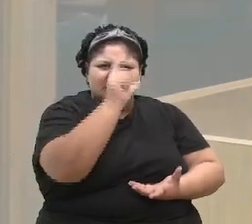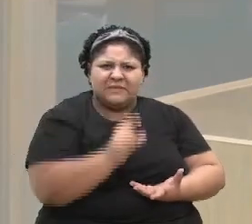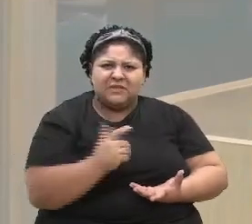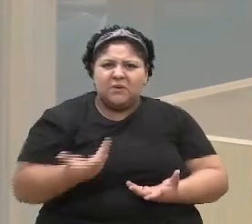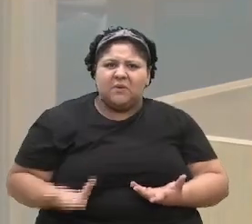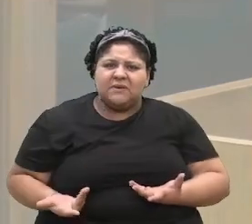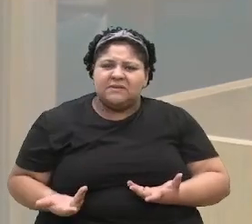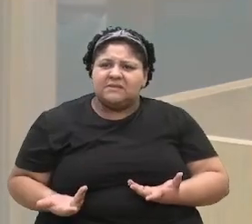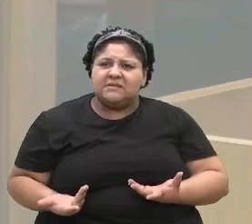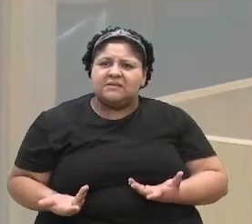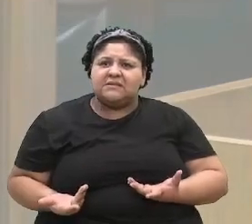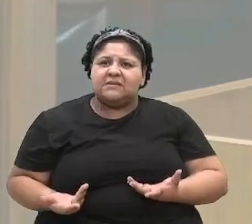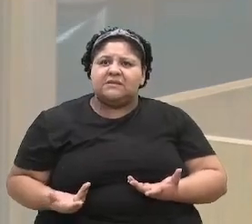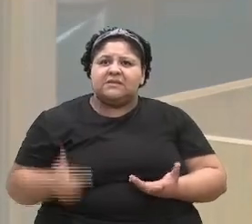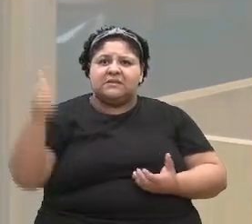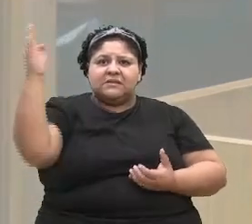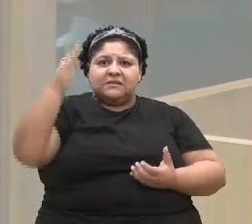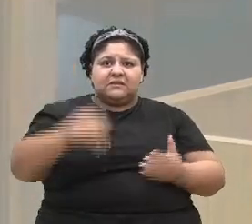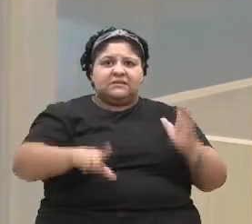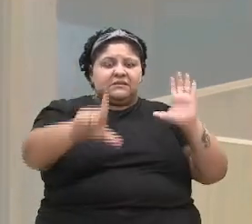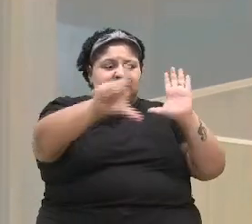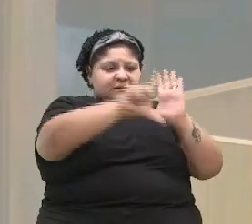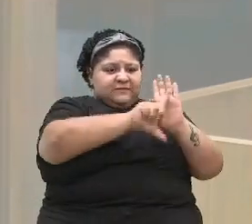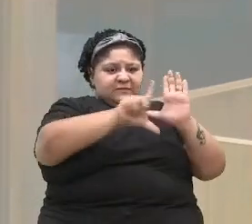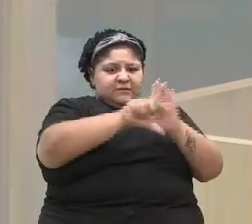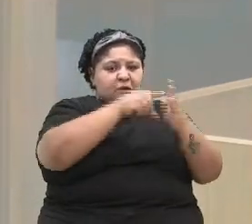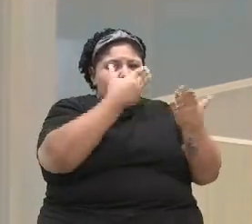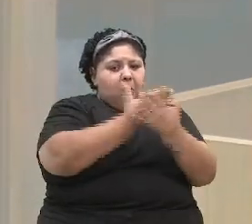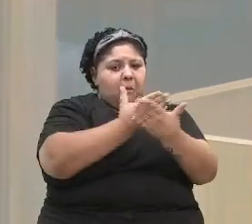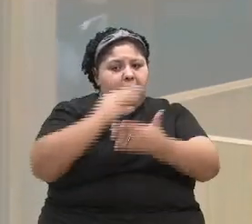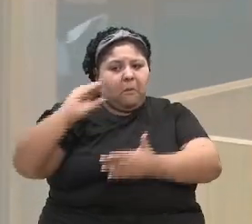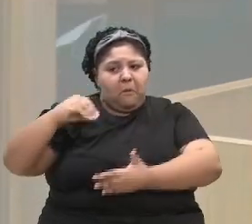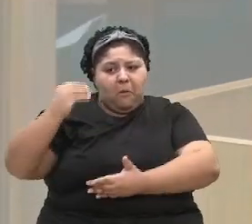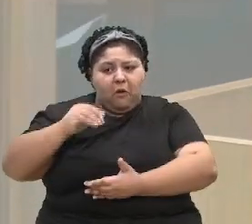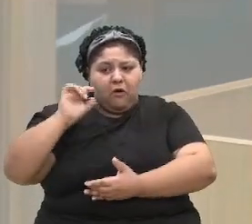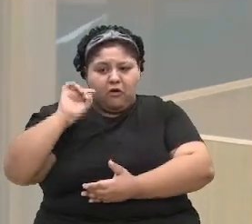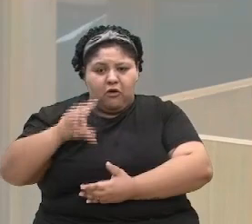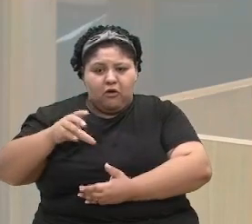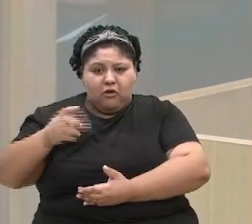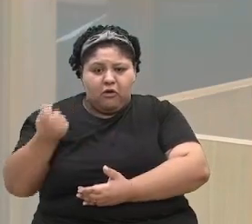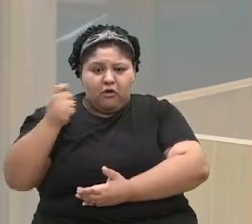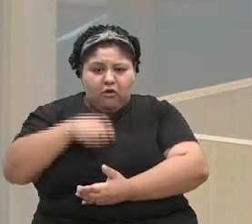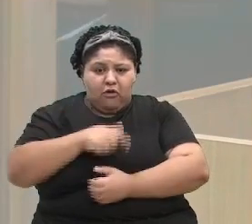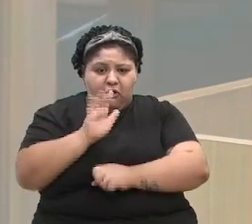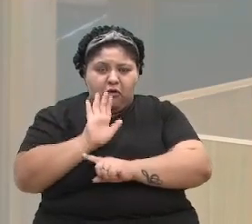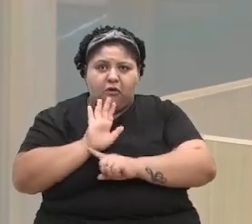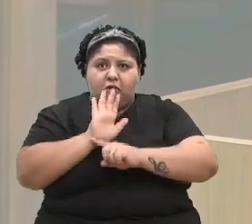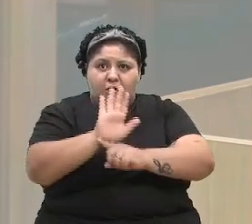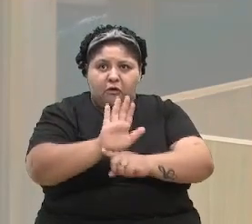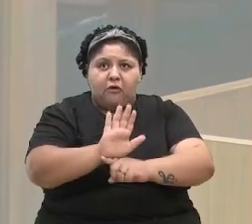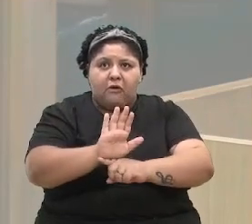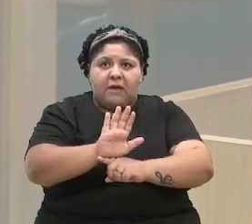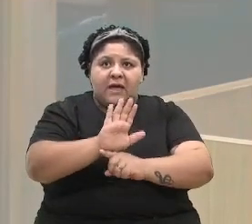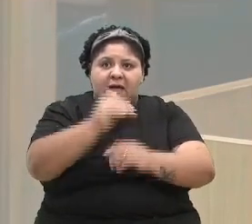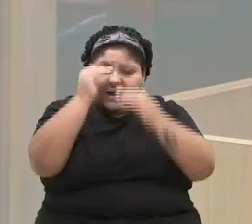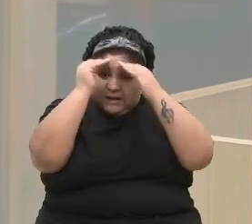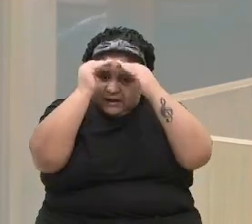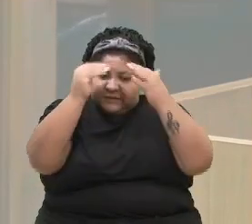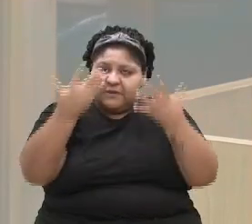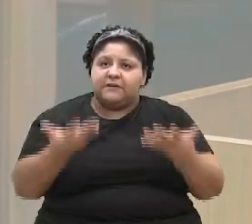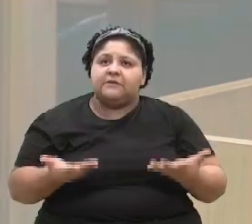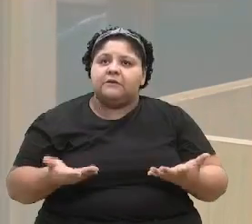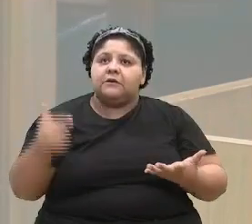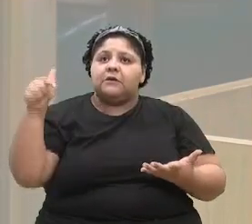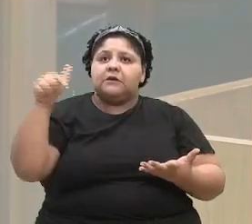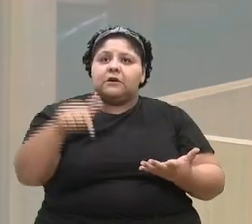O Brasil tem legislação para estes estudos experimentais, nós só precisamos da ajuda de vocês para que ela seja cumprida. E